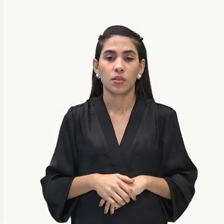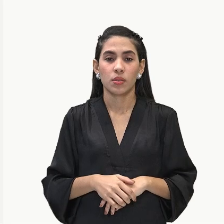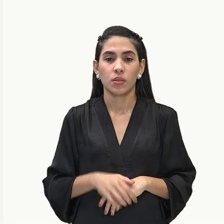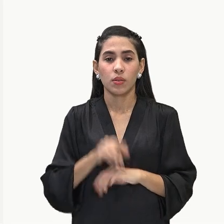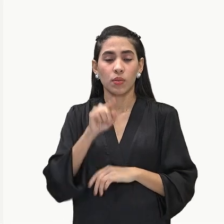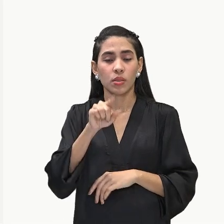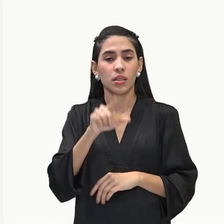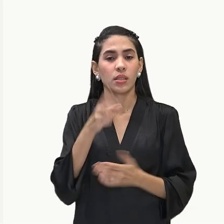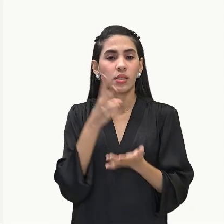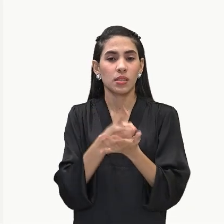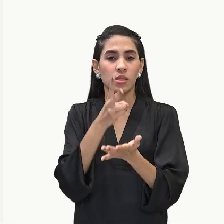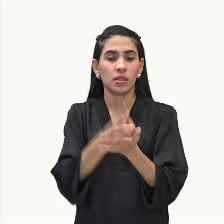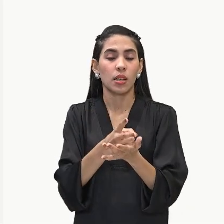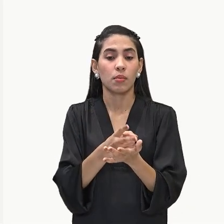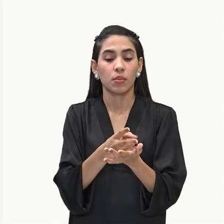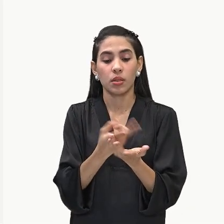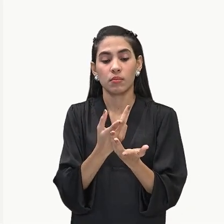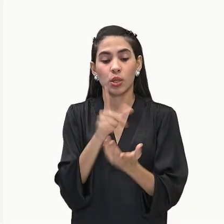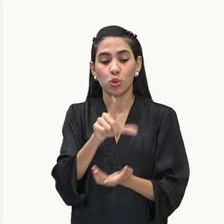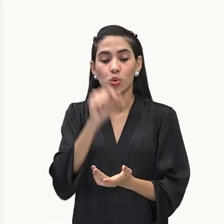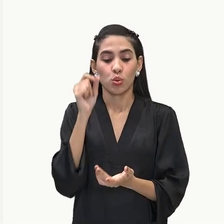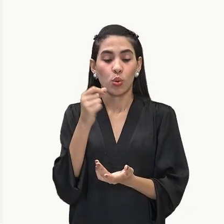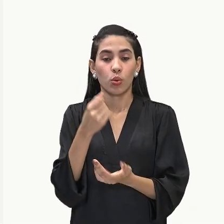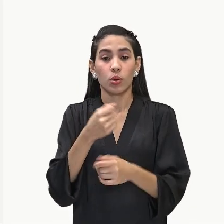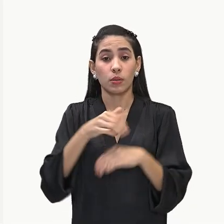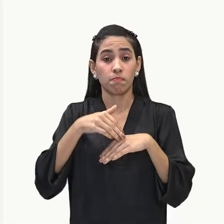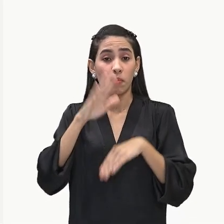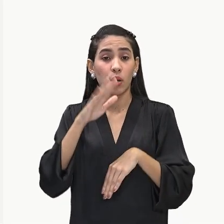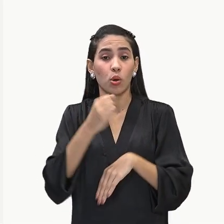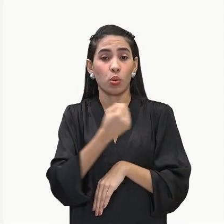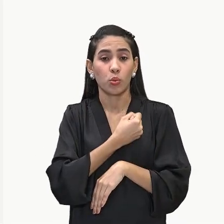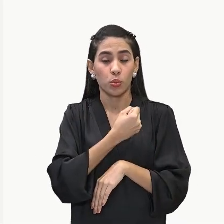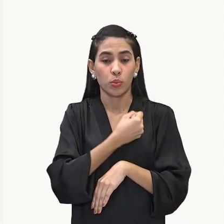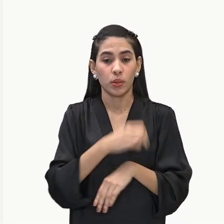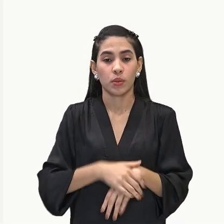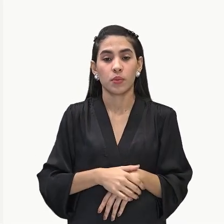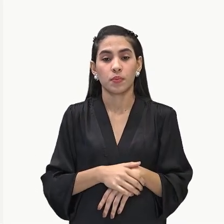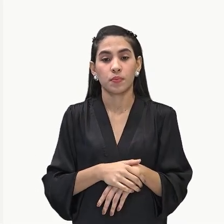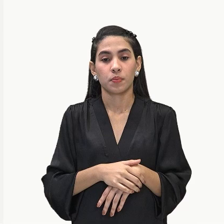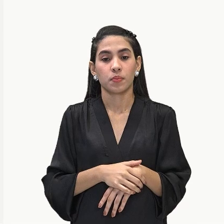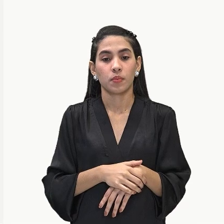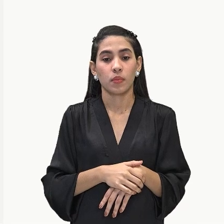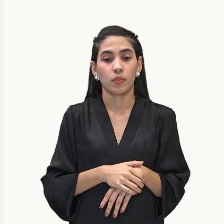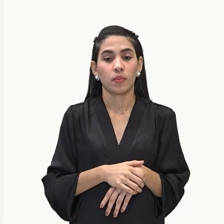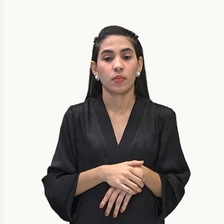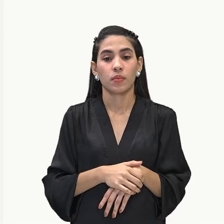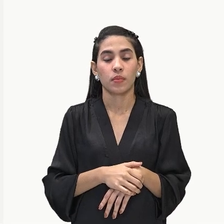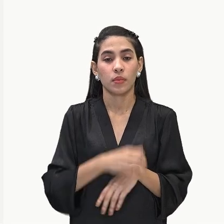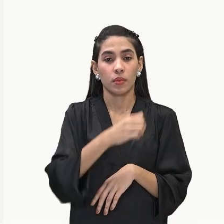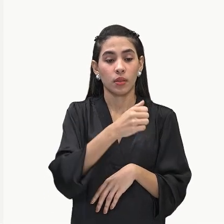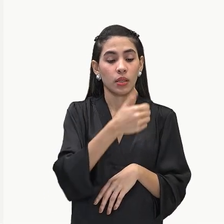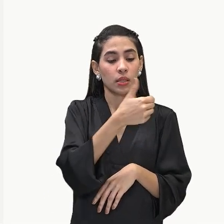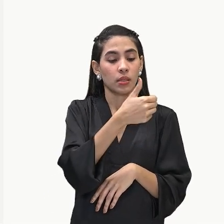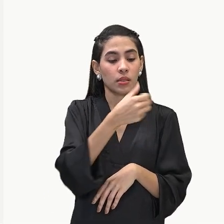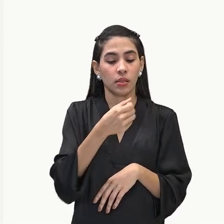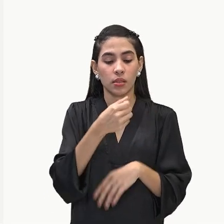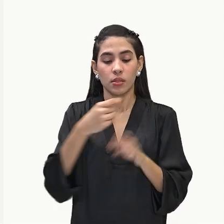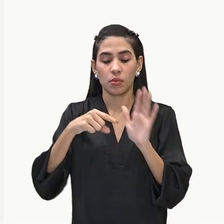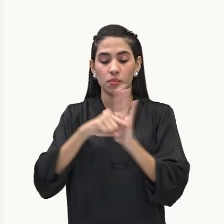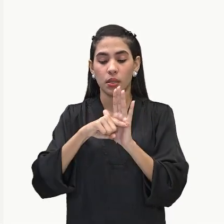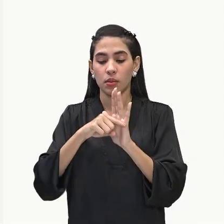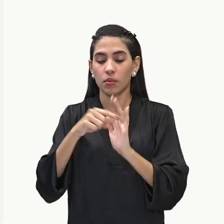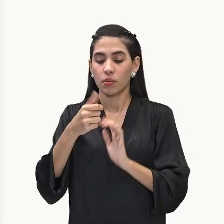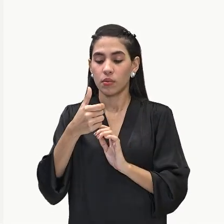sinal do maior número, que aqui no caso é o 16, e fazer a subtração entre eles. 16 menos 10,